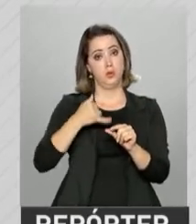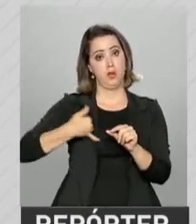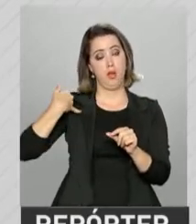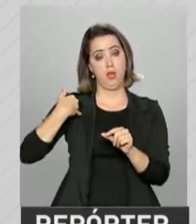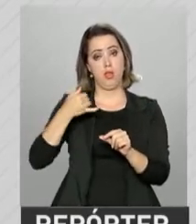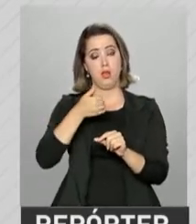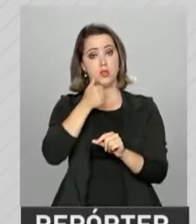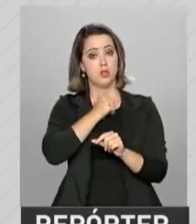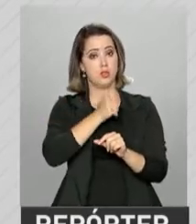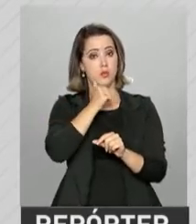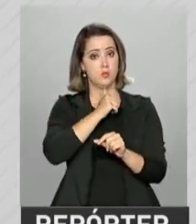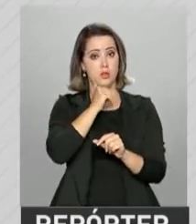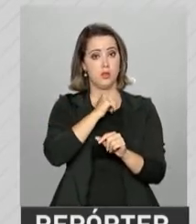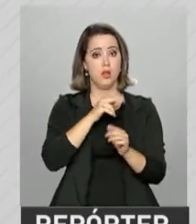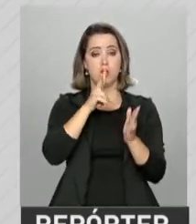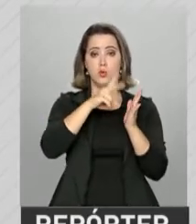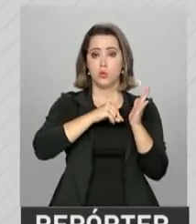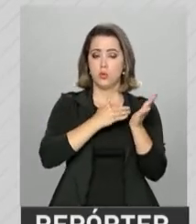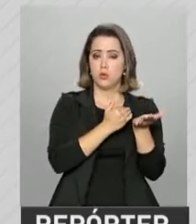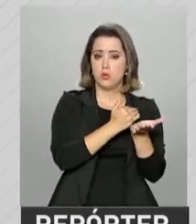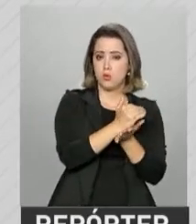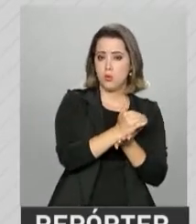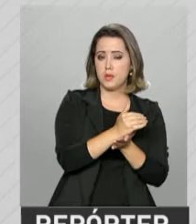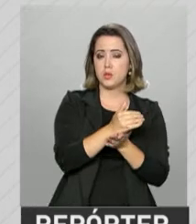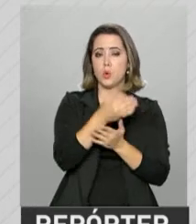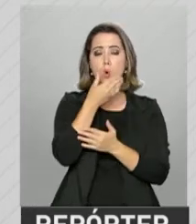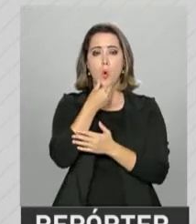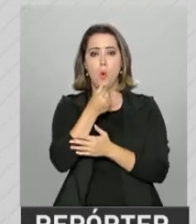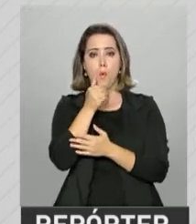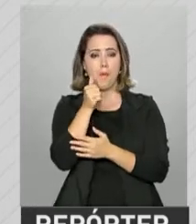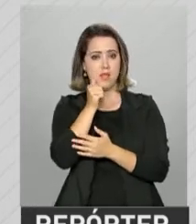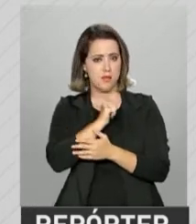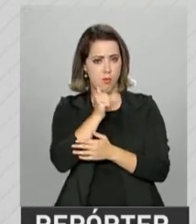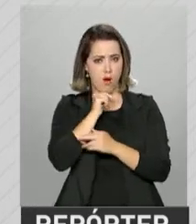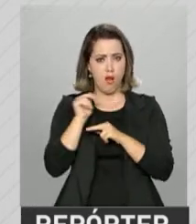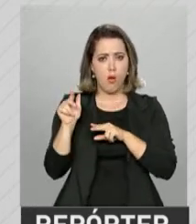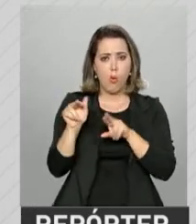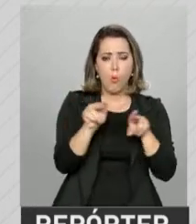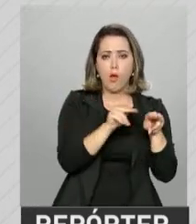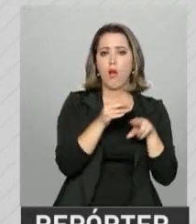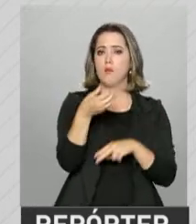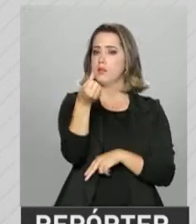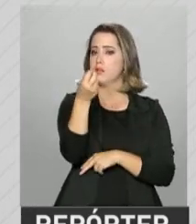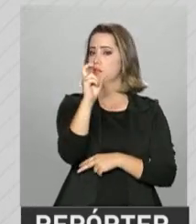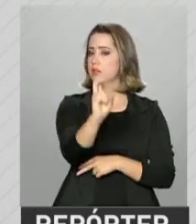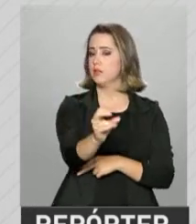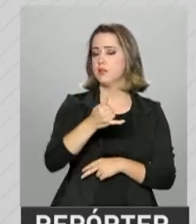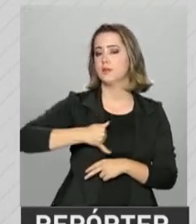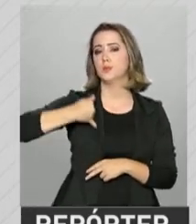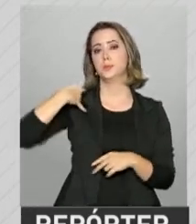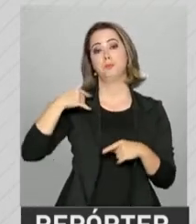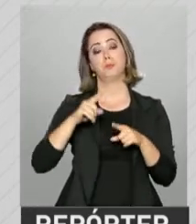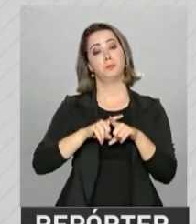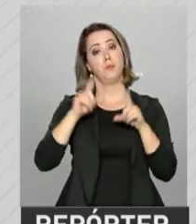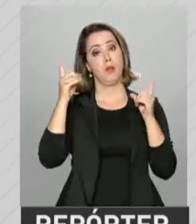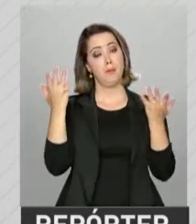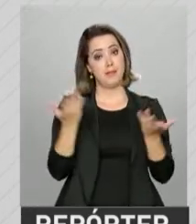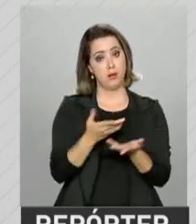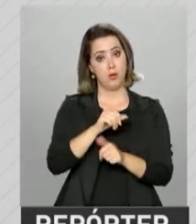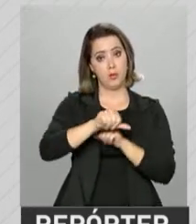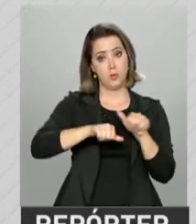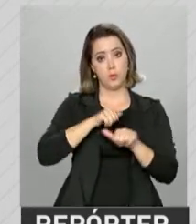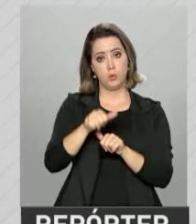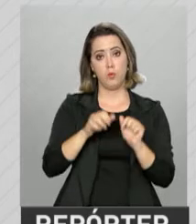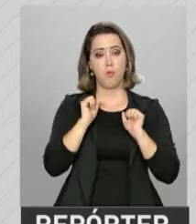das mulheres no texto original homens e mulheres poderiam se aposentar aos 65 anos de idade agora